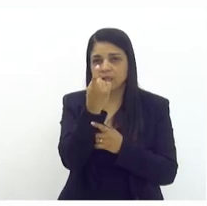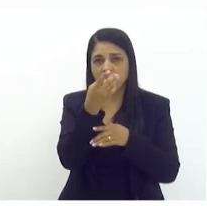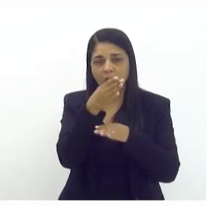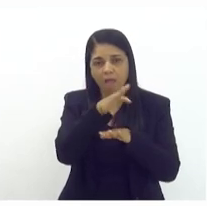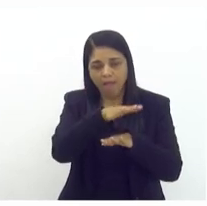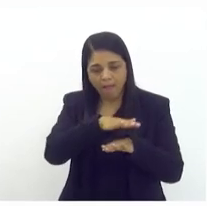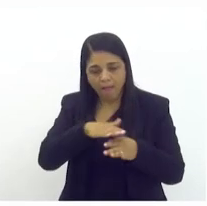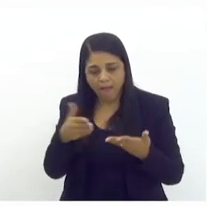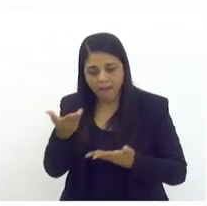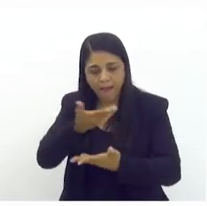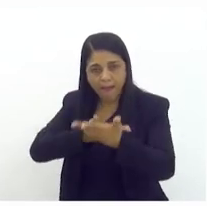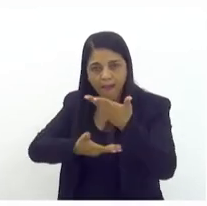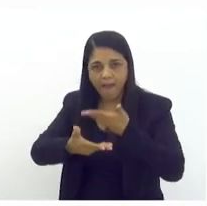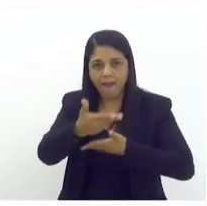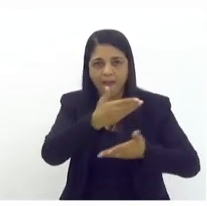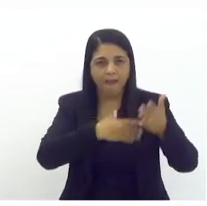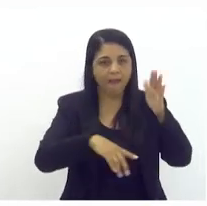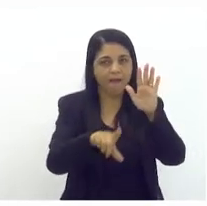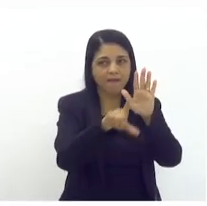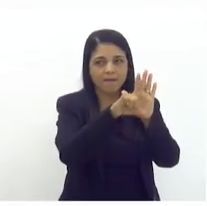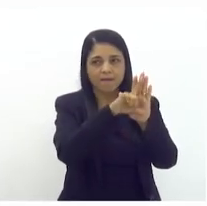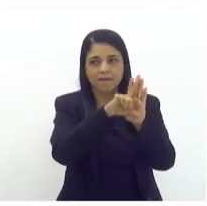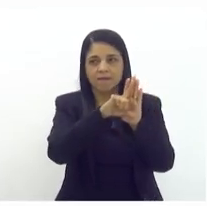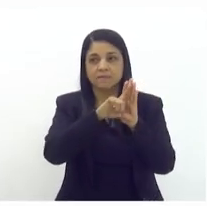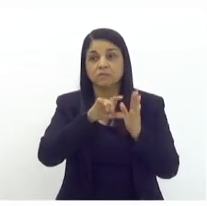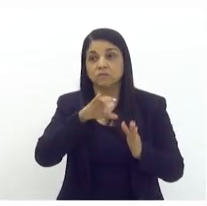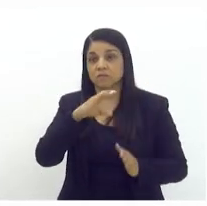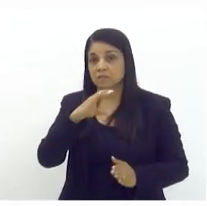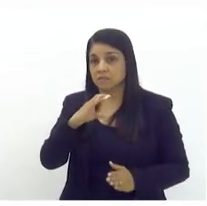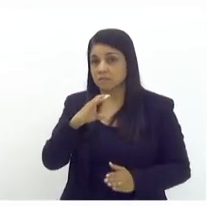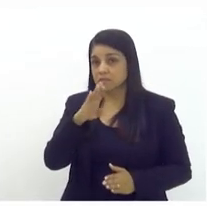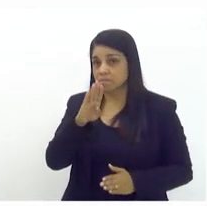a legislação do CNS